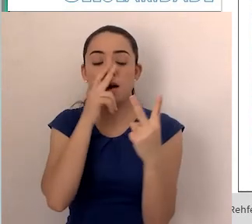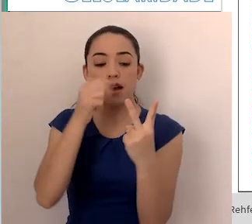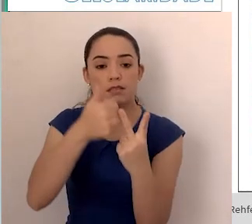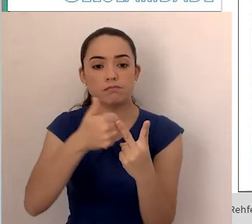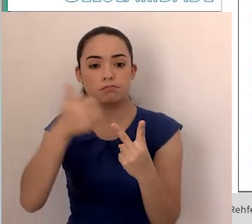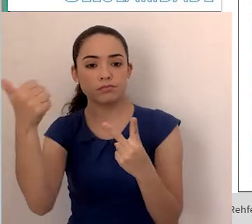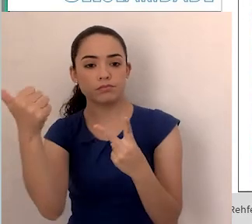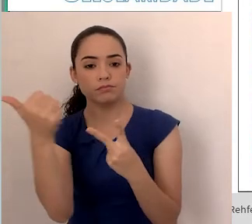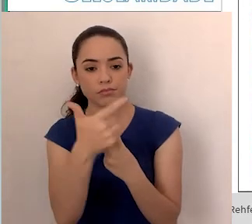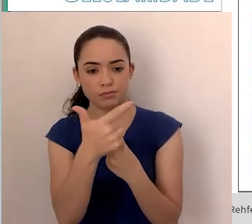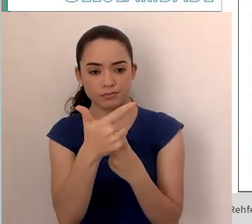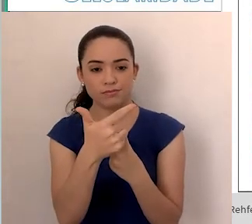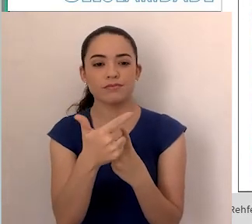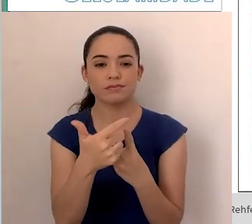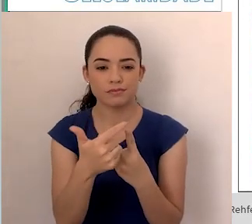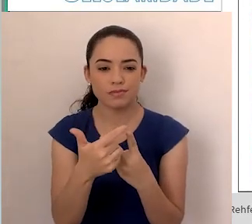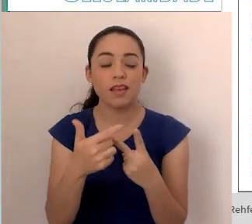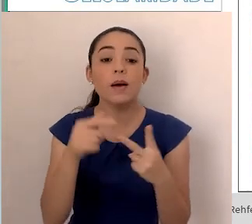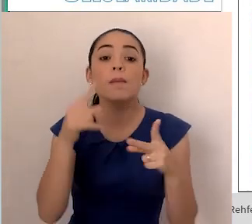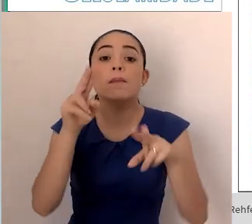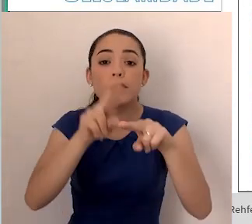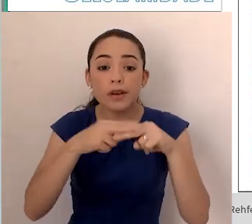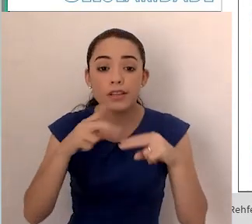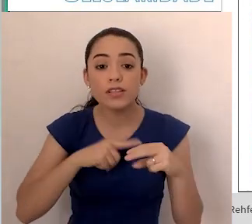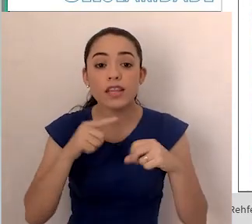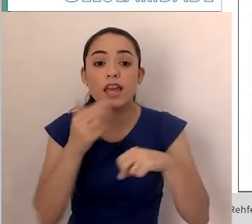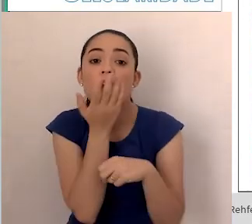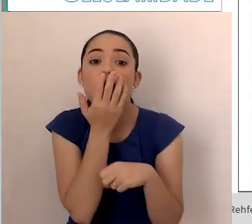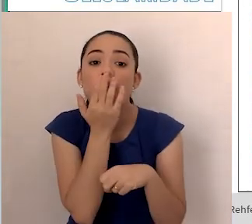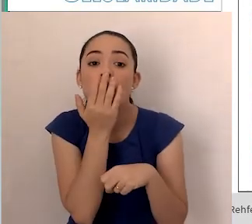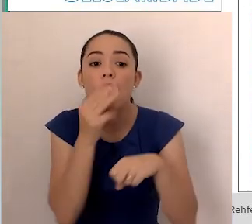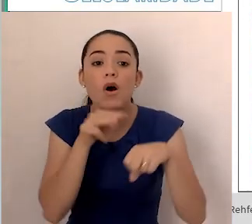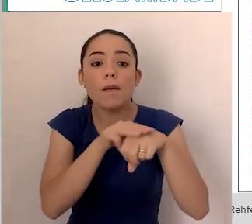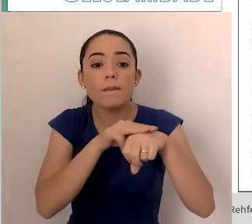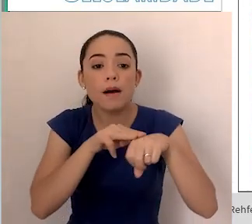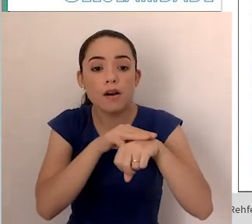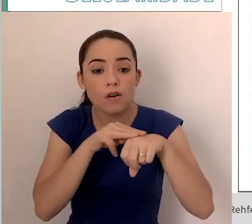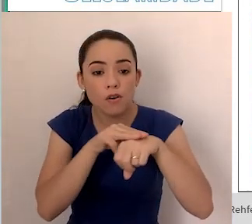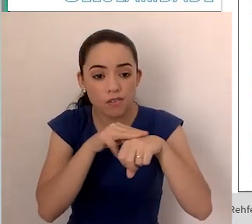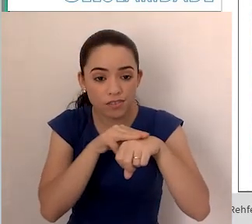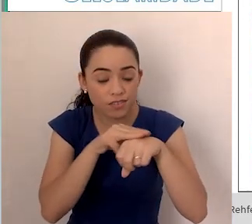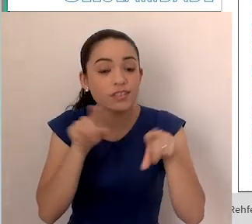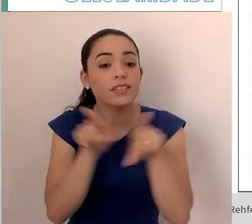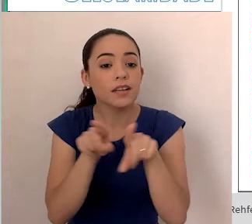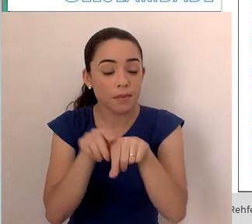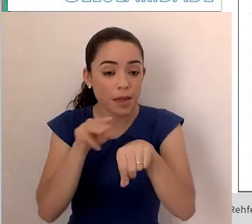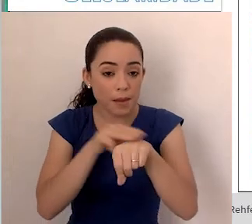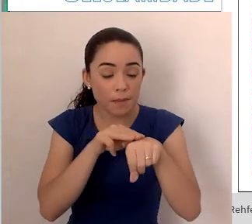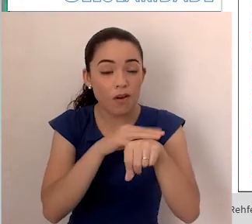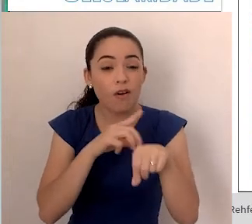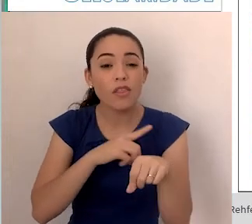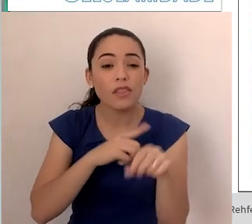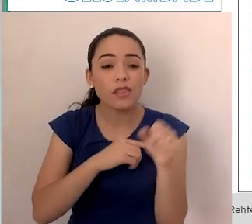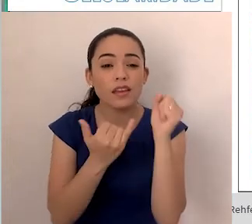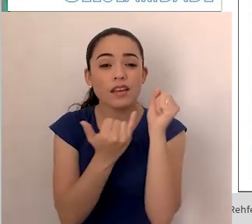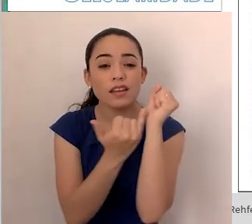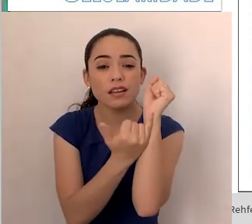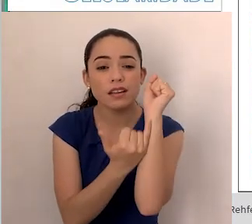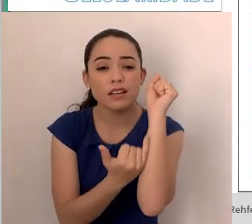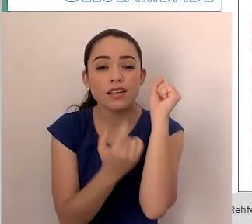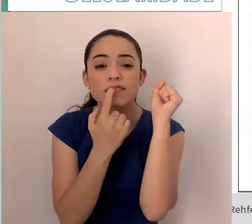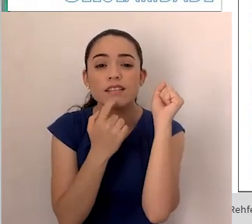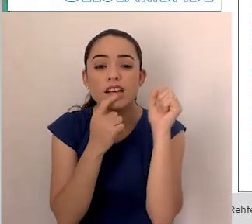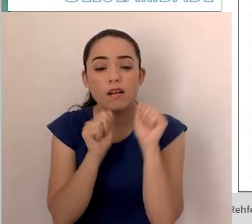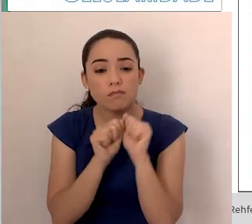oxidativa. A maior quantidade de mitocôndrias em comparação com o tecido adiposo branco favorece a sua cor acastanhada.